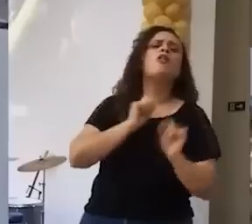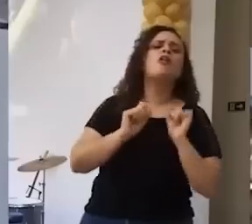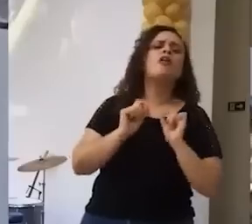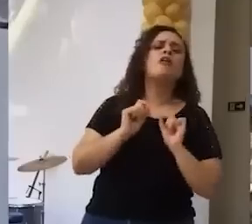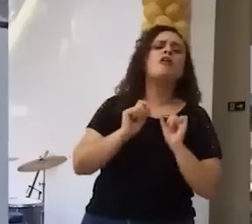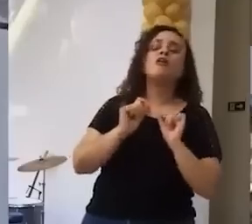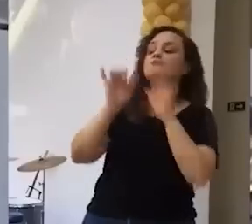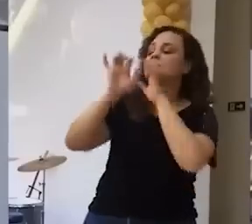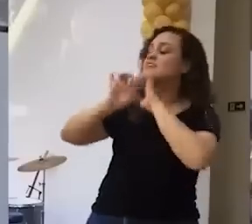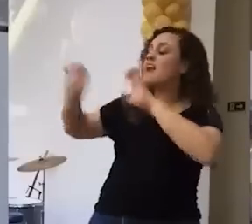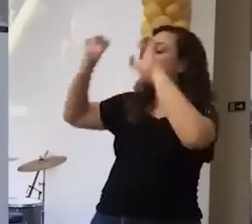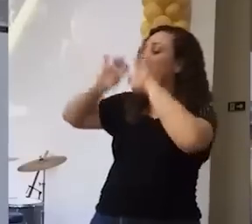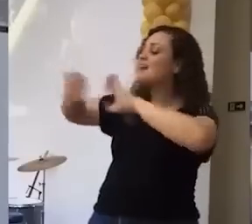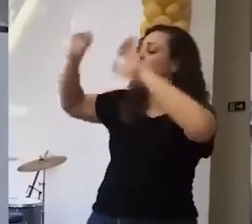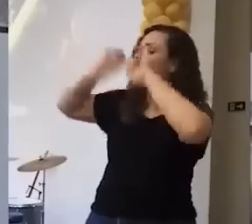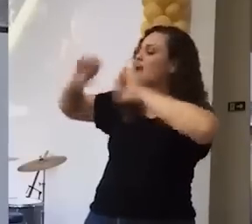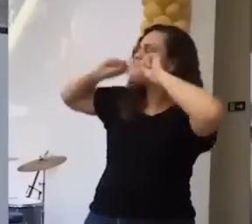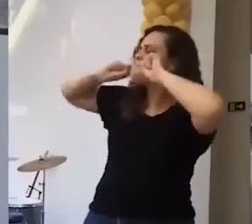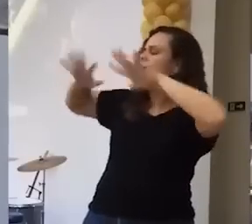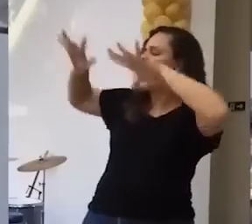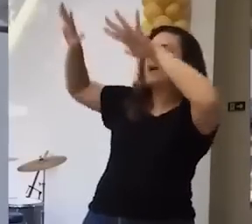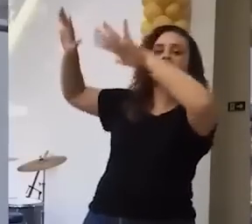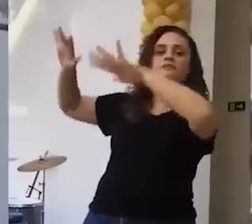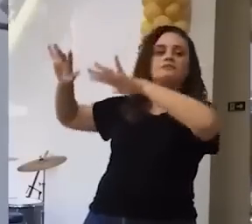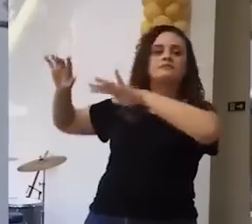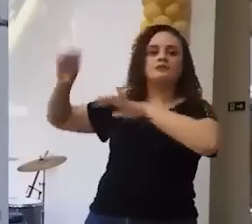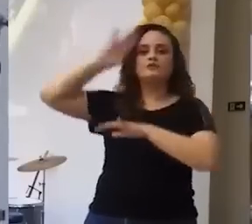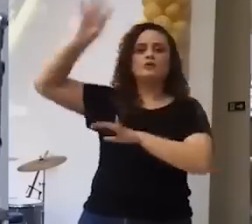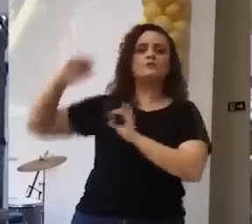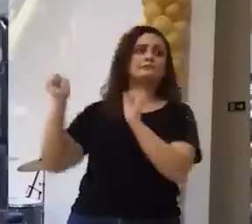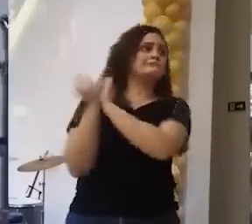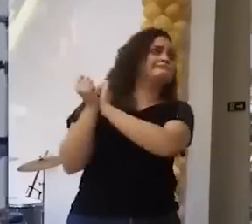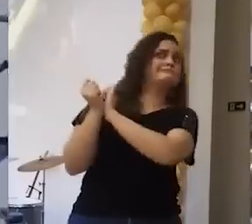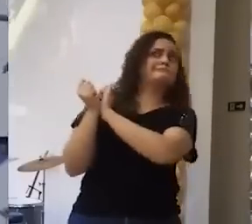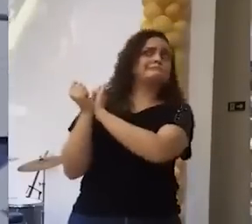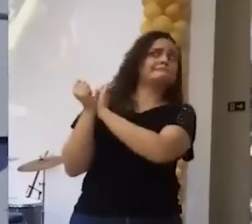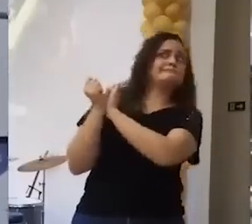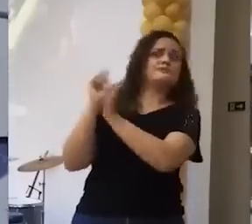neles, evangelho neles. O cara nem podia sair, estava algemado com ele.